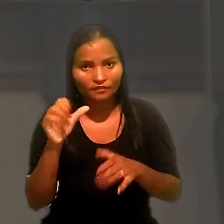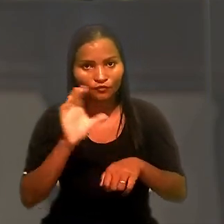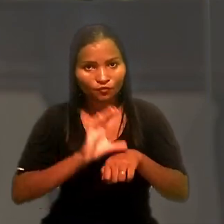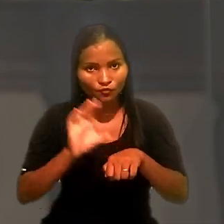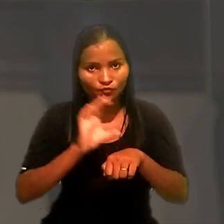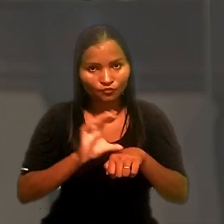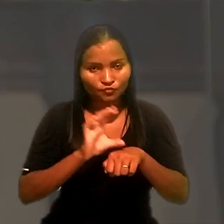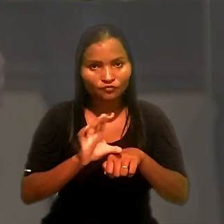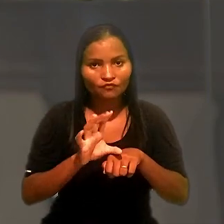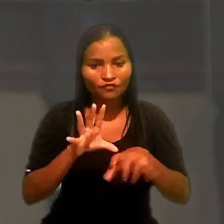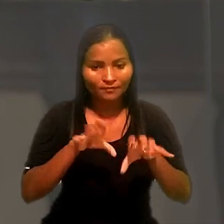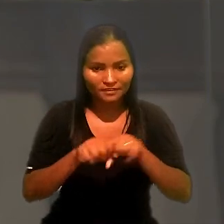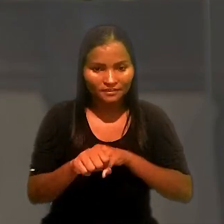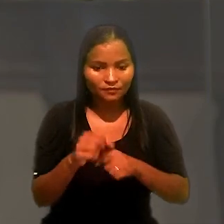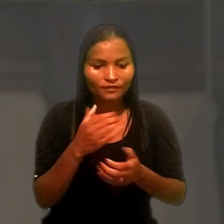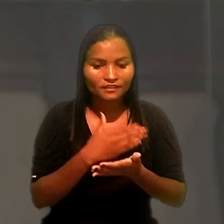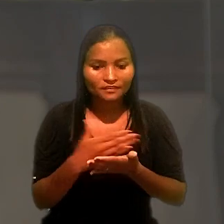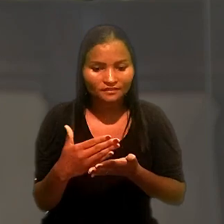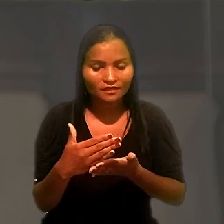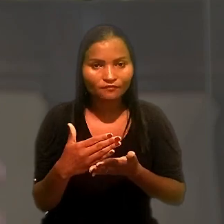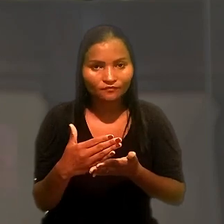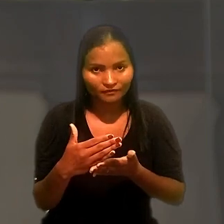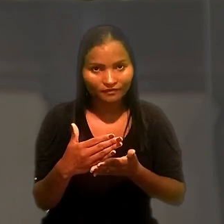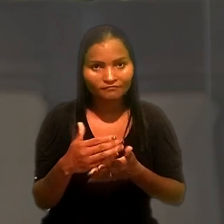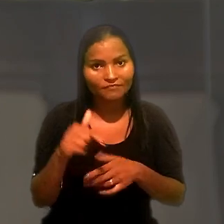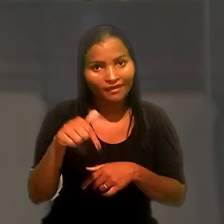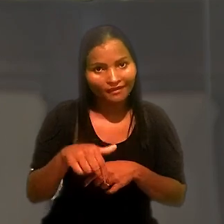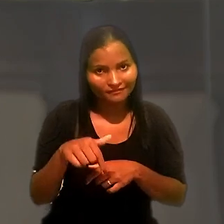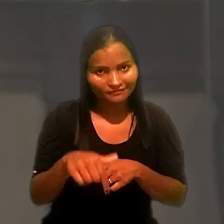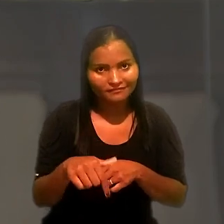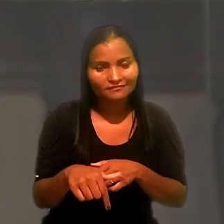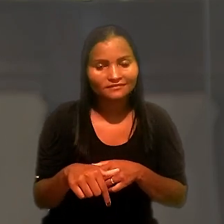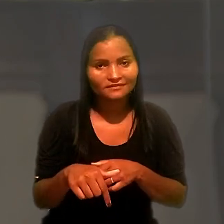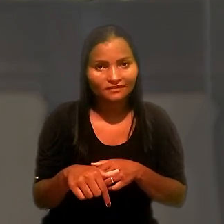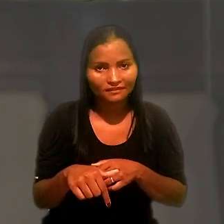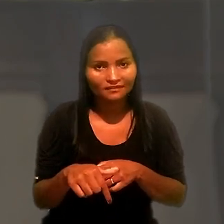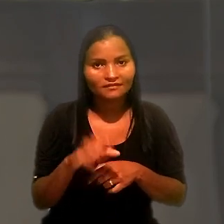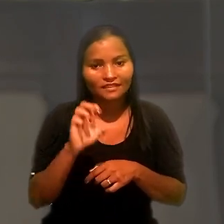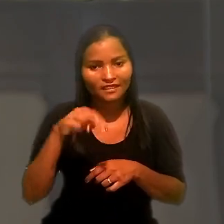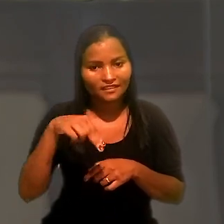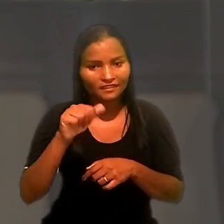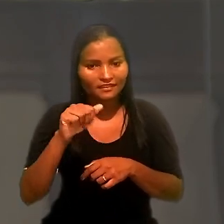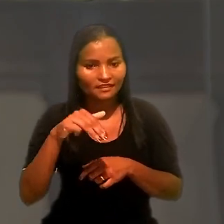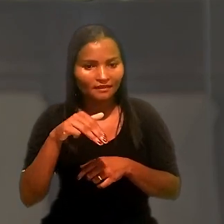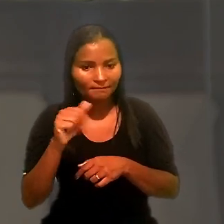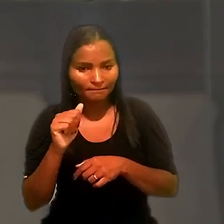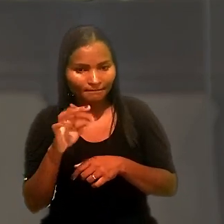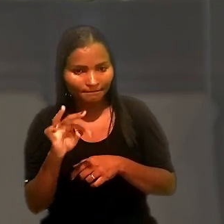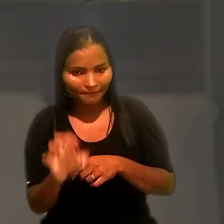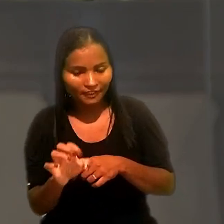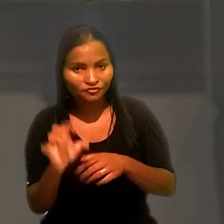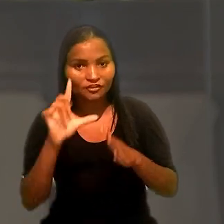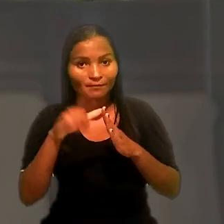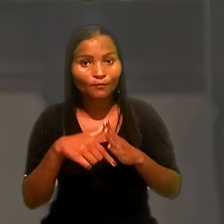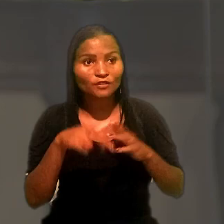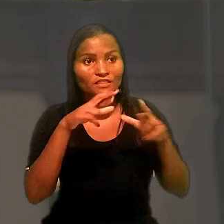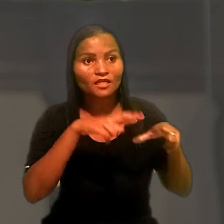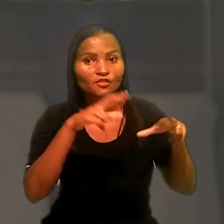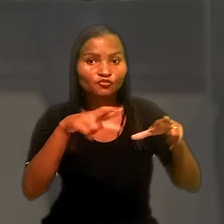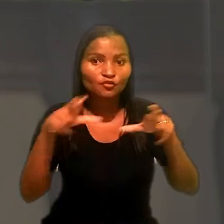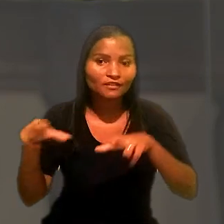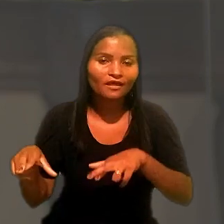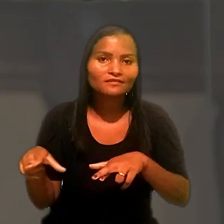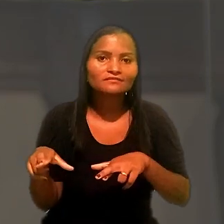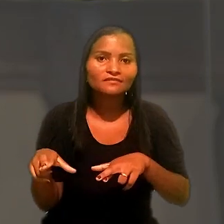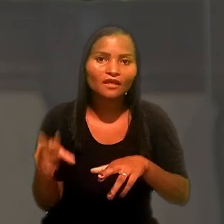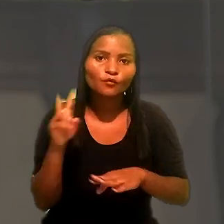formação inicial, é aqui na nossa ENAMAT. E os regionais cuidam